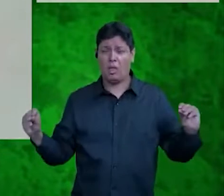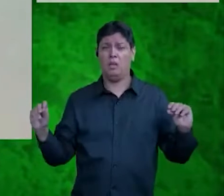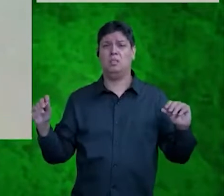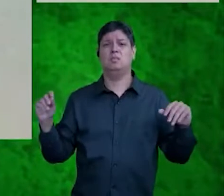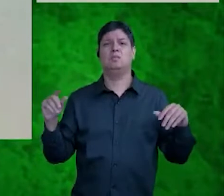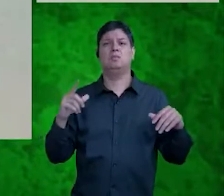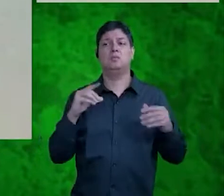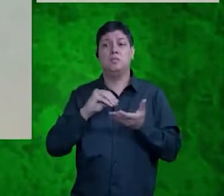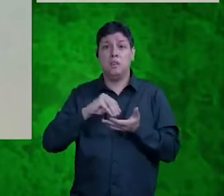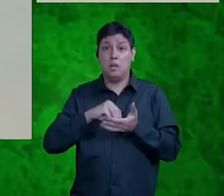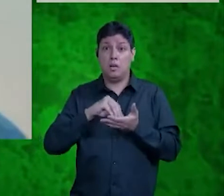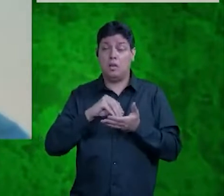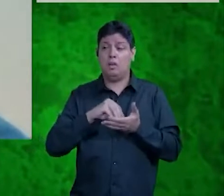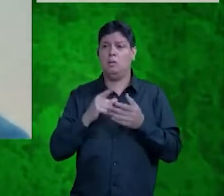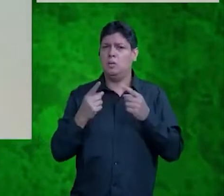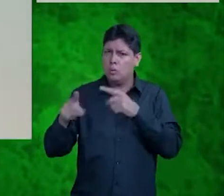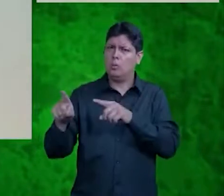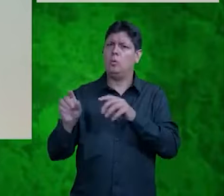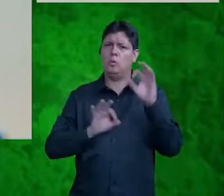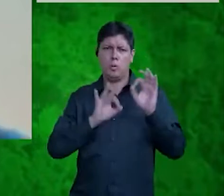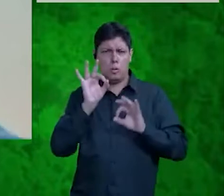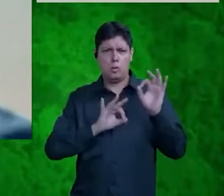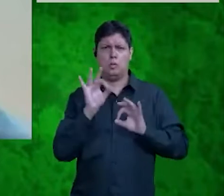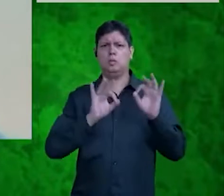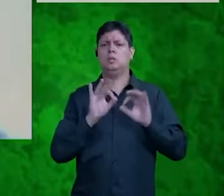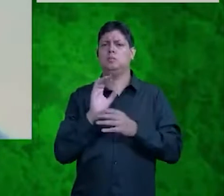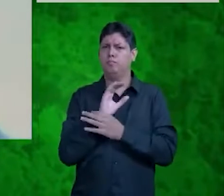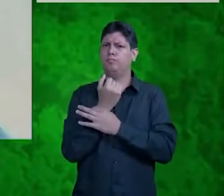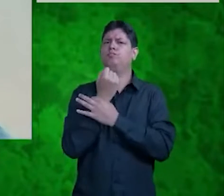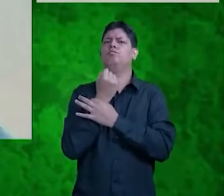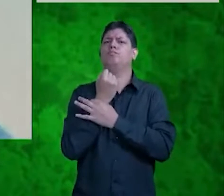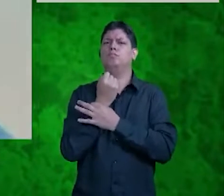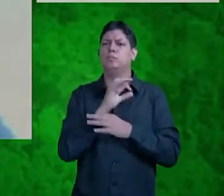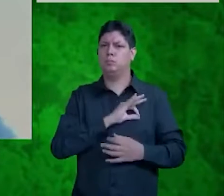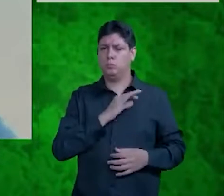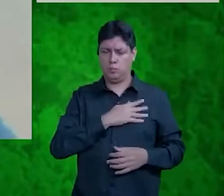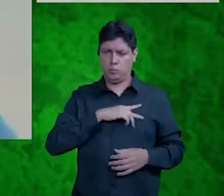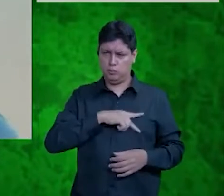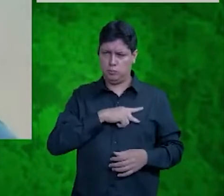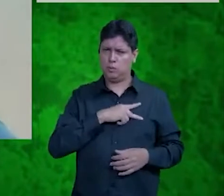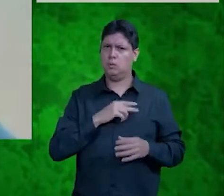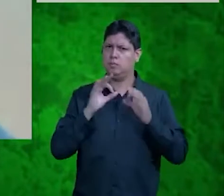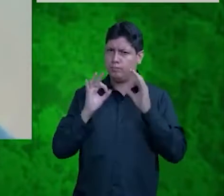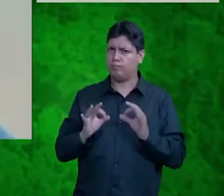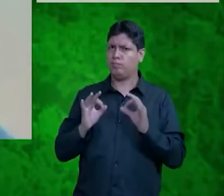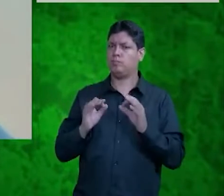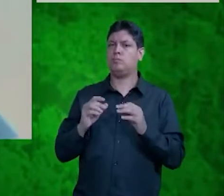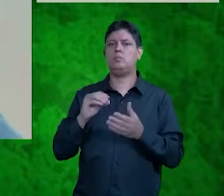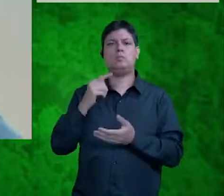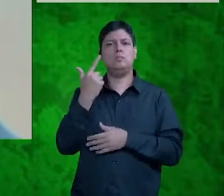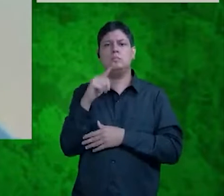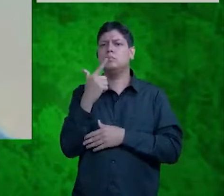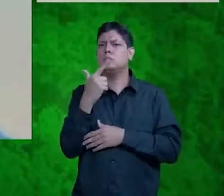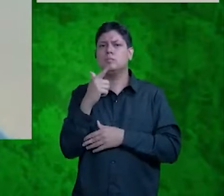combate sério, sabe, uma segurança pública estruturada, não tem uma caneta,